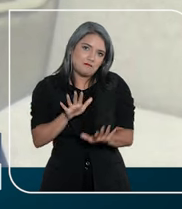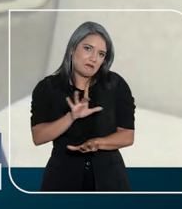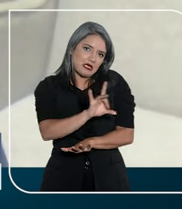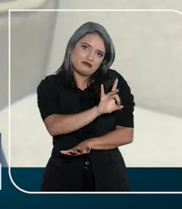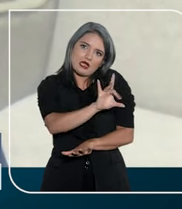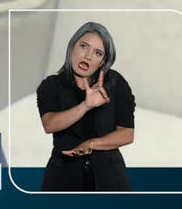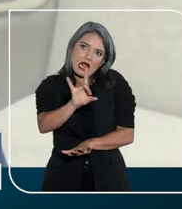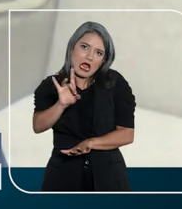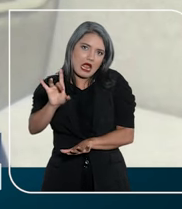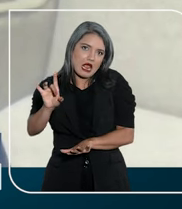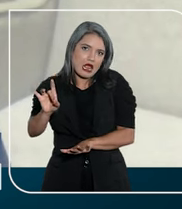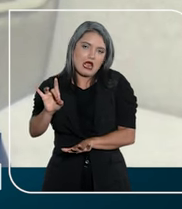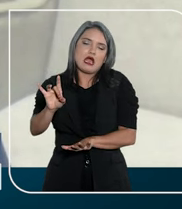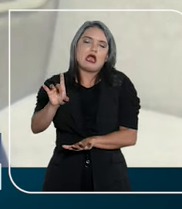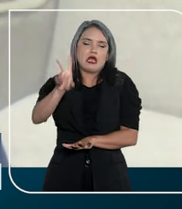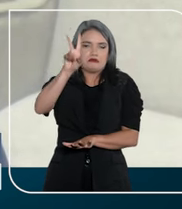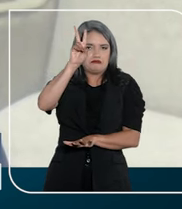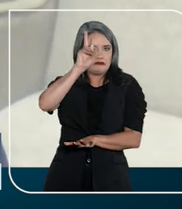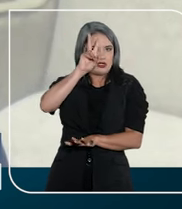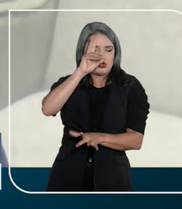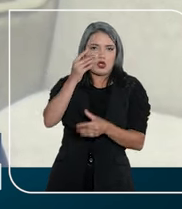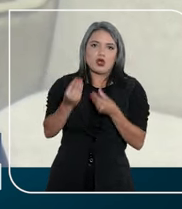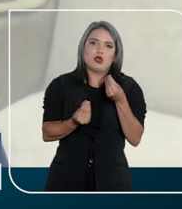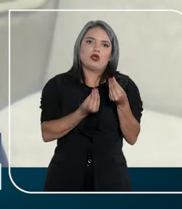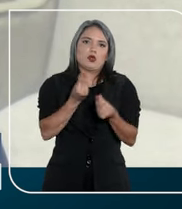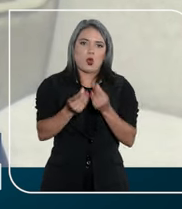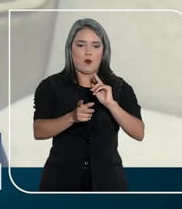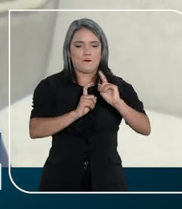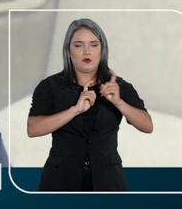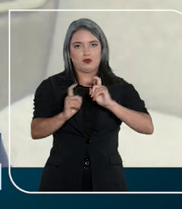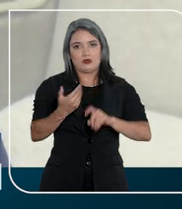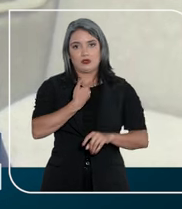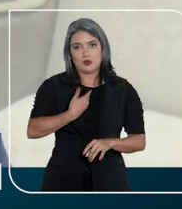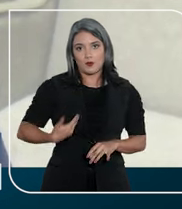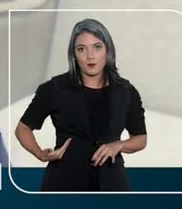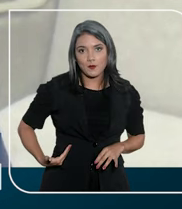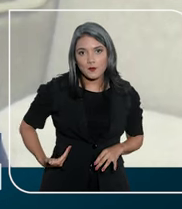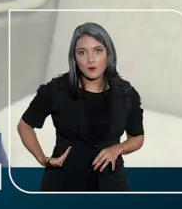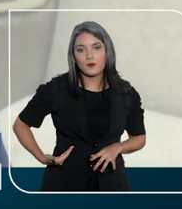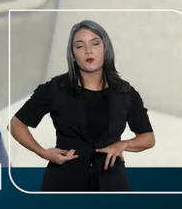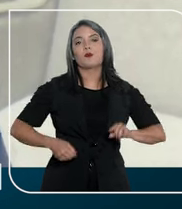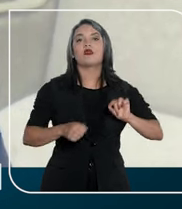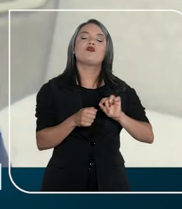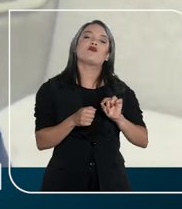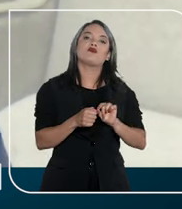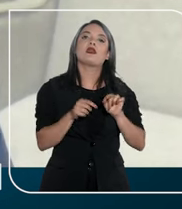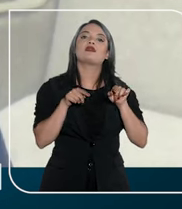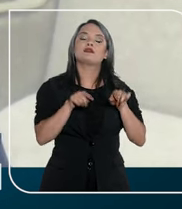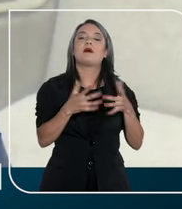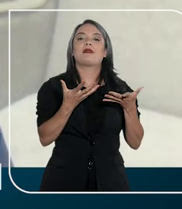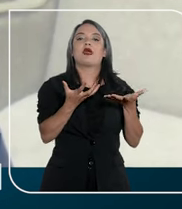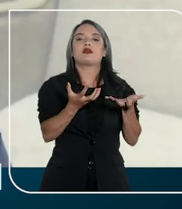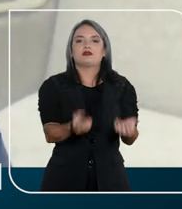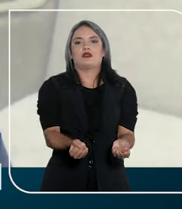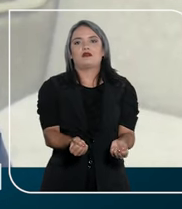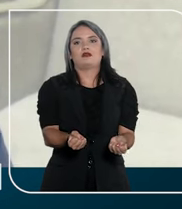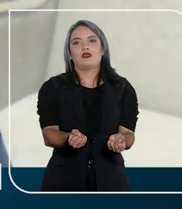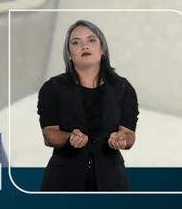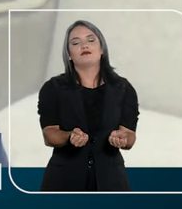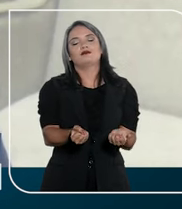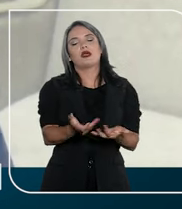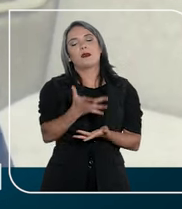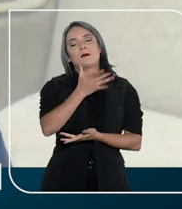das circunstâncias sobre as quais a administração pública se debruçou para admitir pessoal,